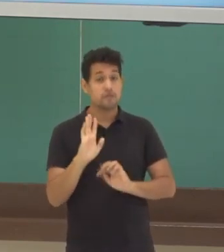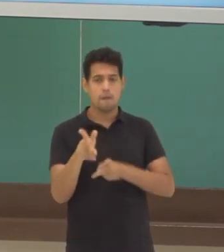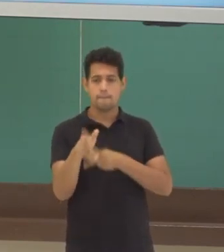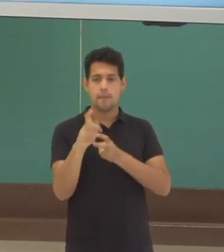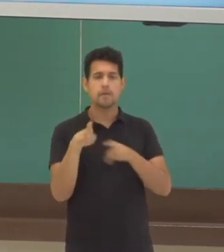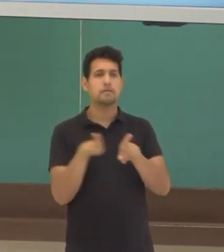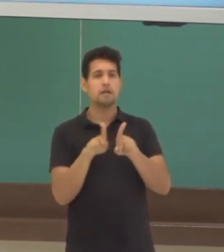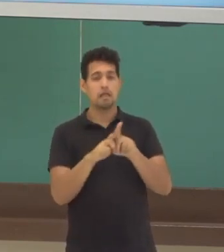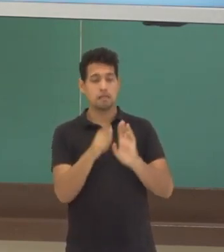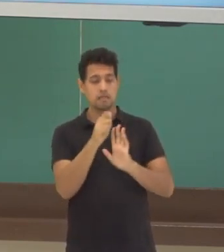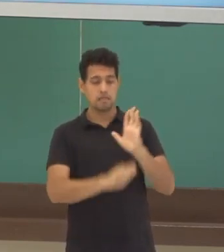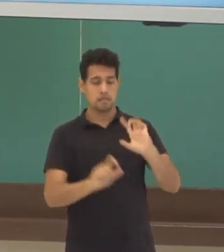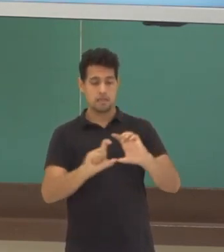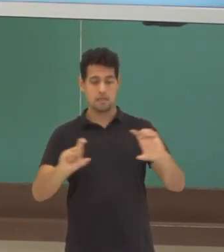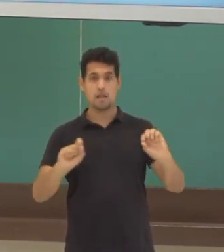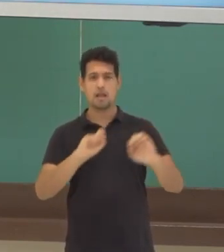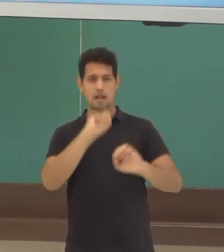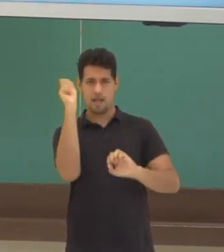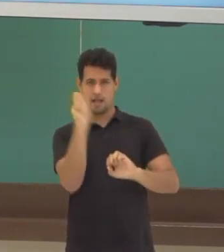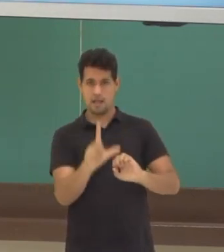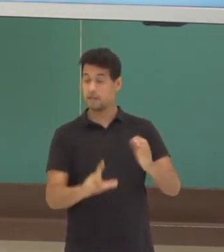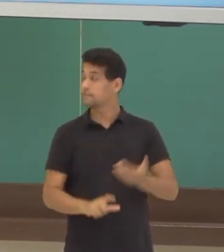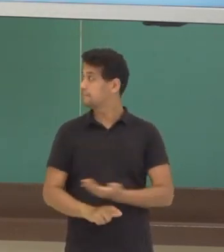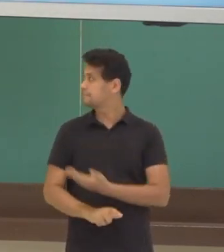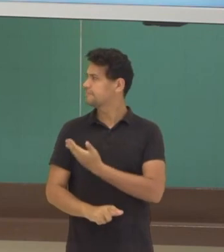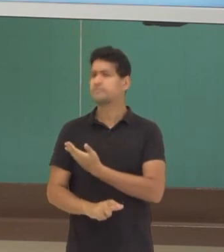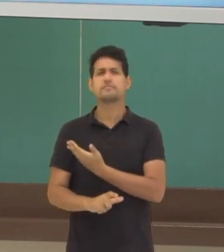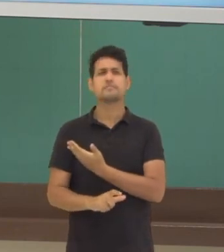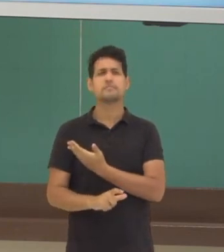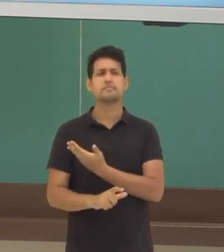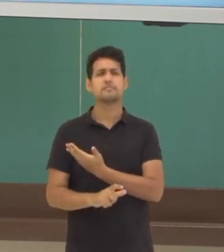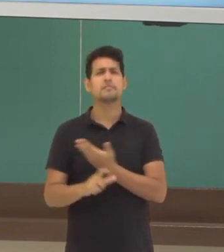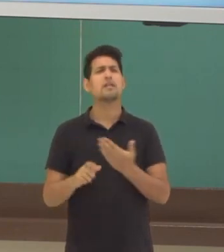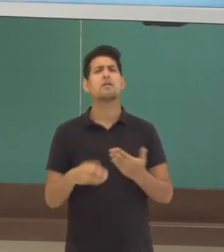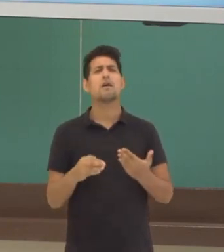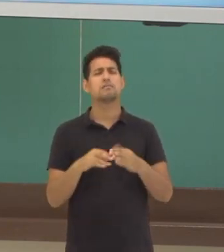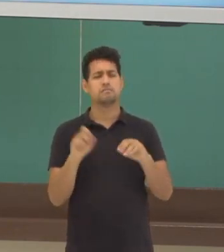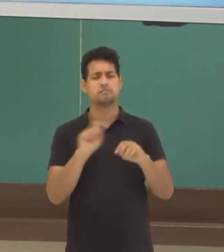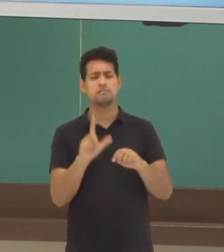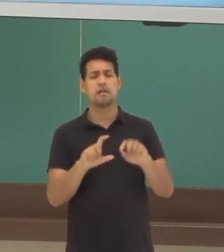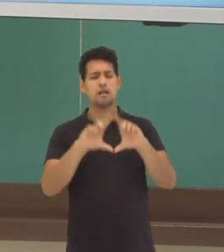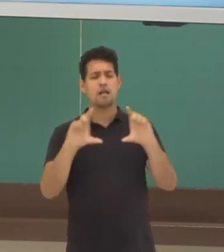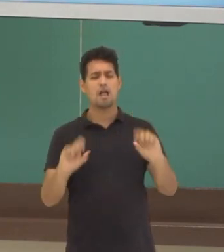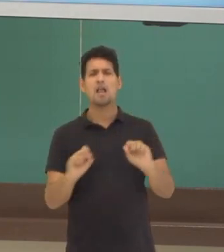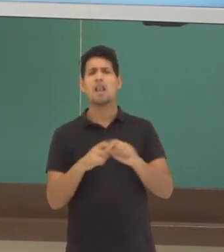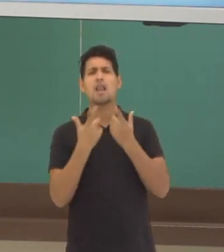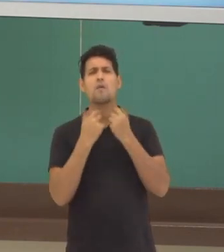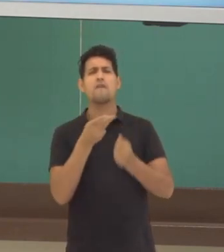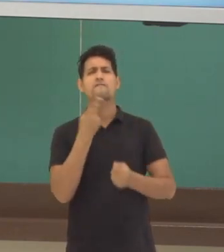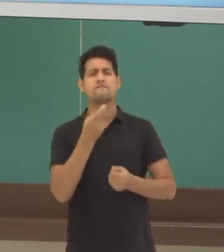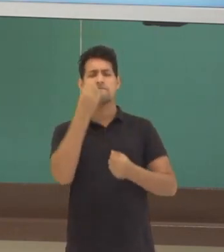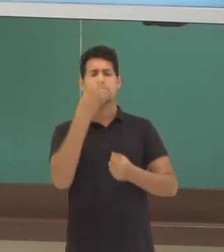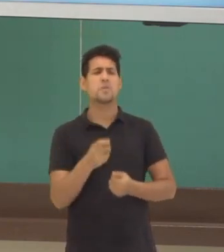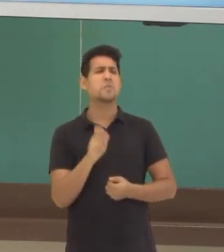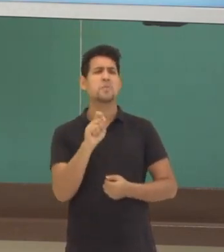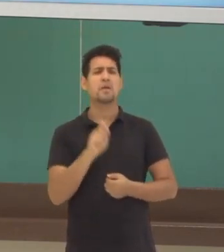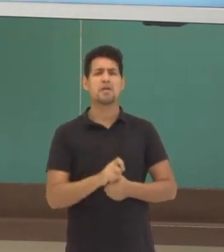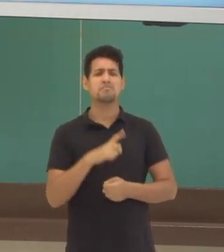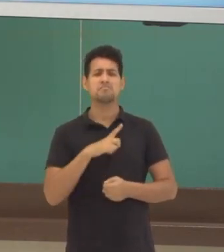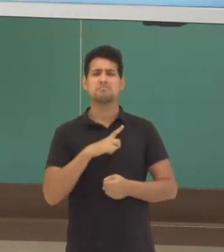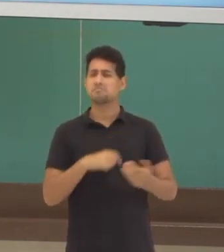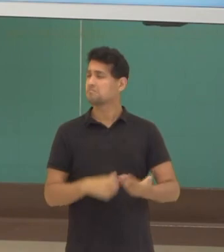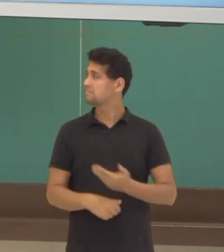no que eu acho que é, não no que pode ser, é no que o texto me permite interpretar que